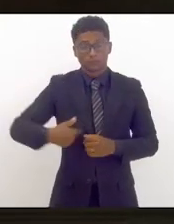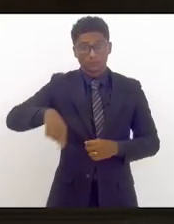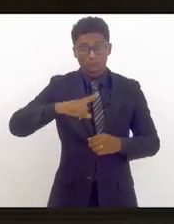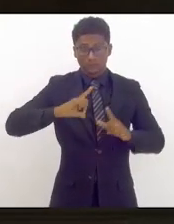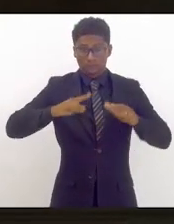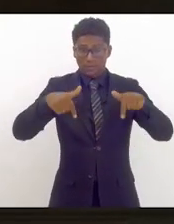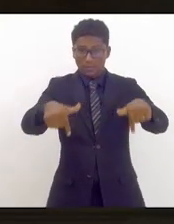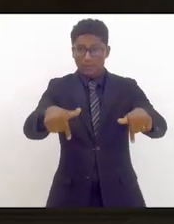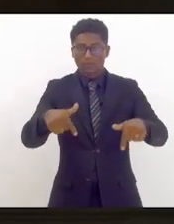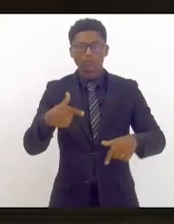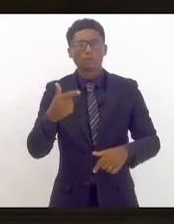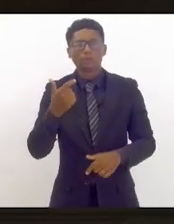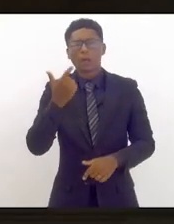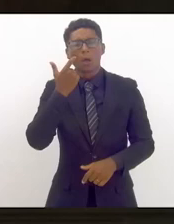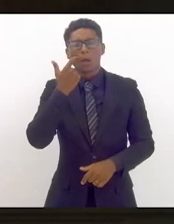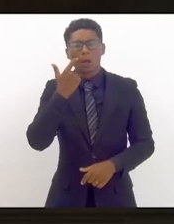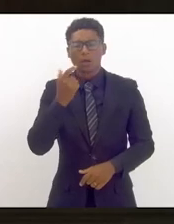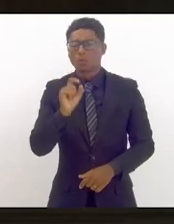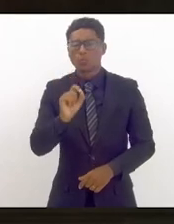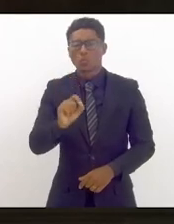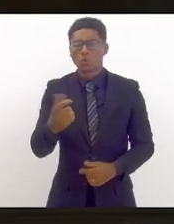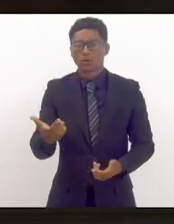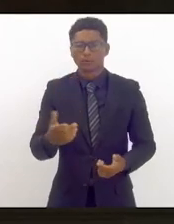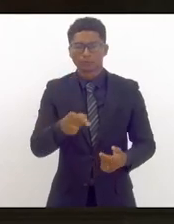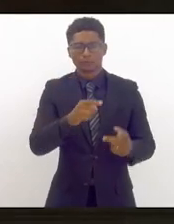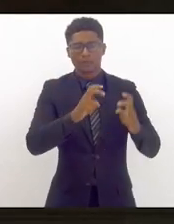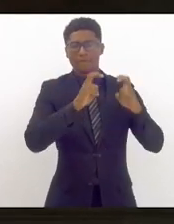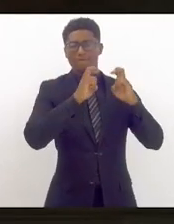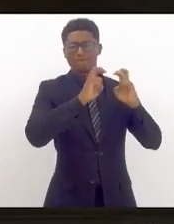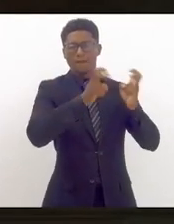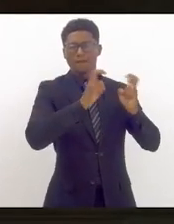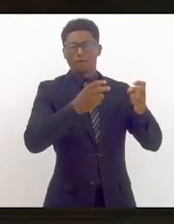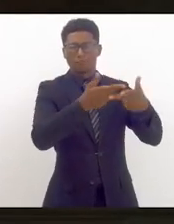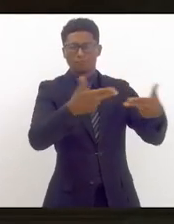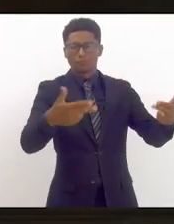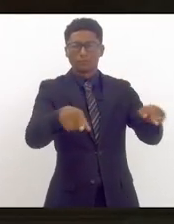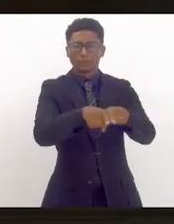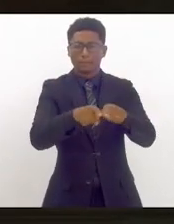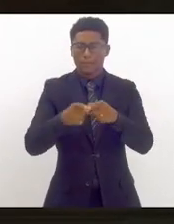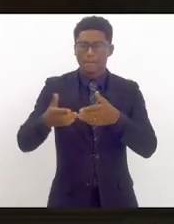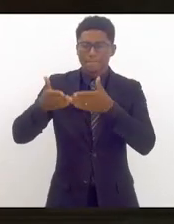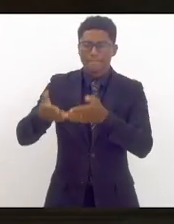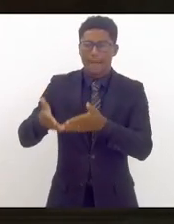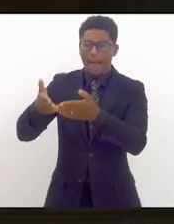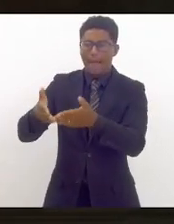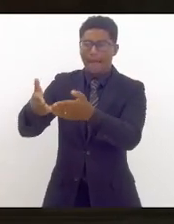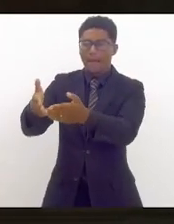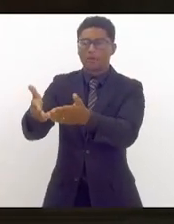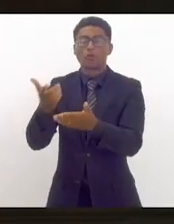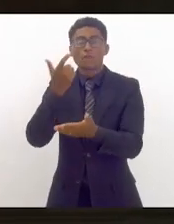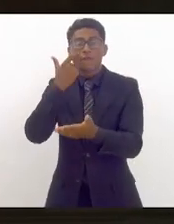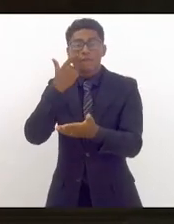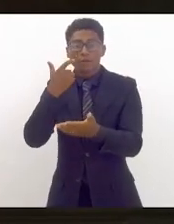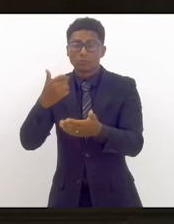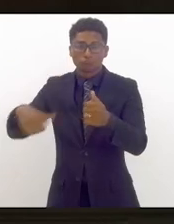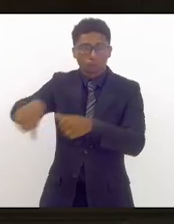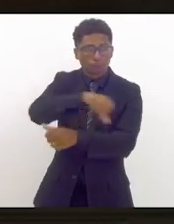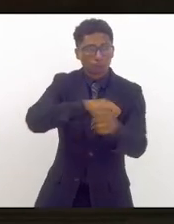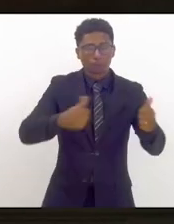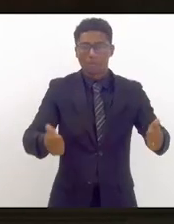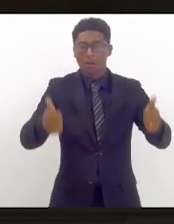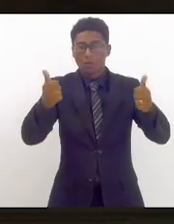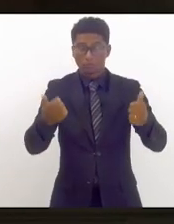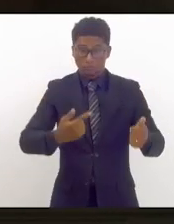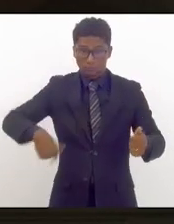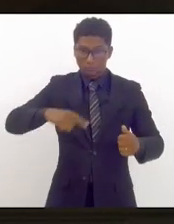readequação da prestação dos serviços ferroviários e aquaviários. E agora vamos avançar com o